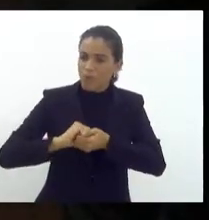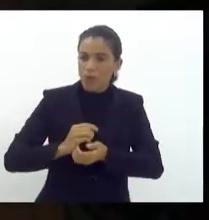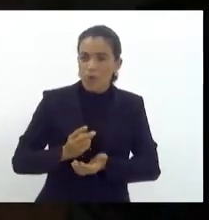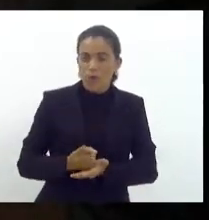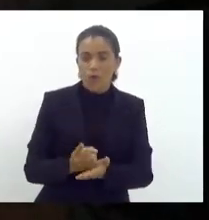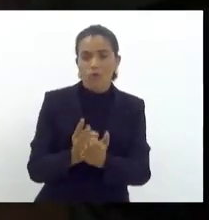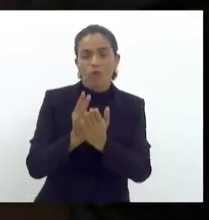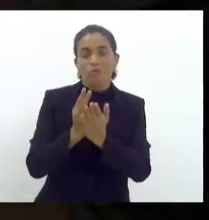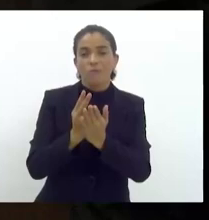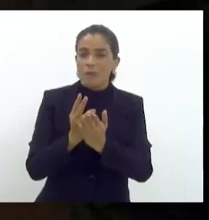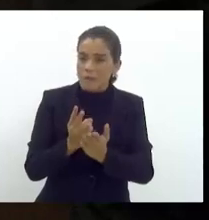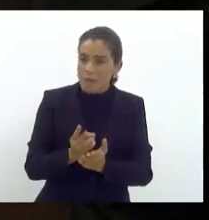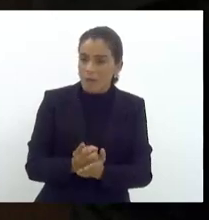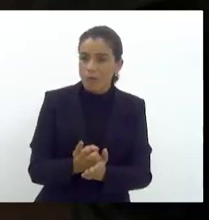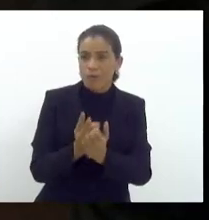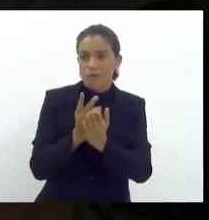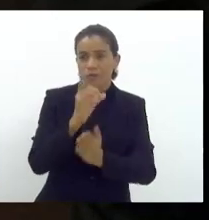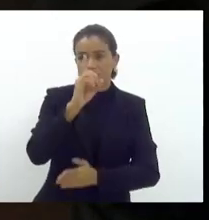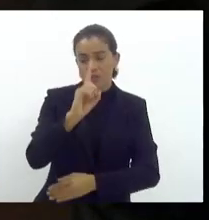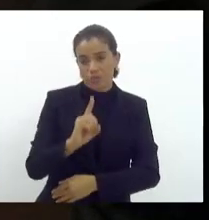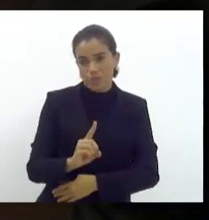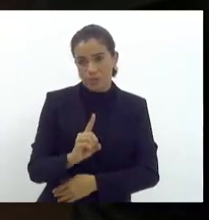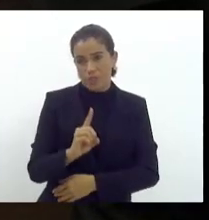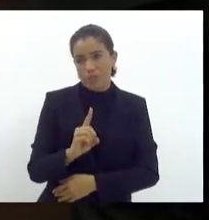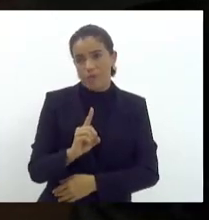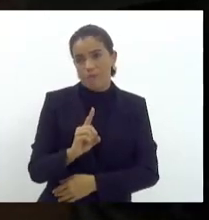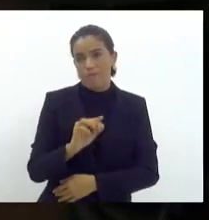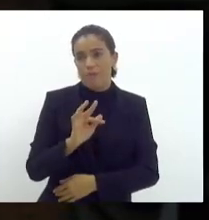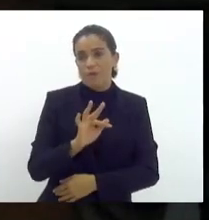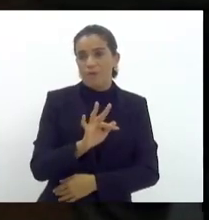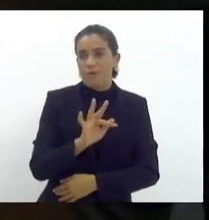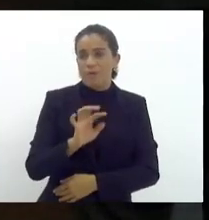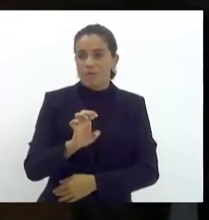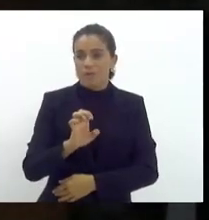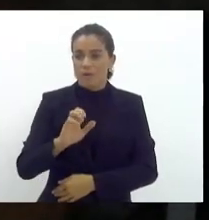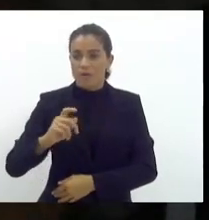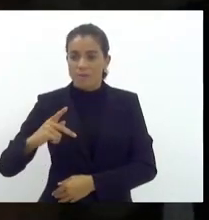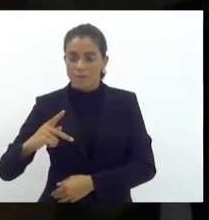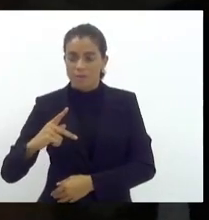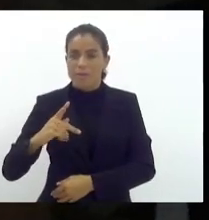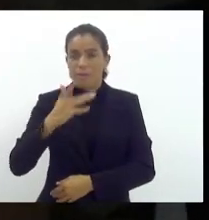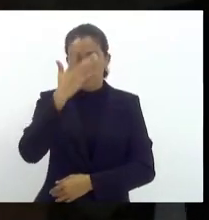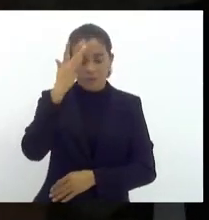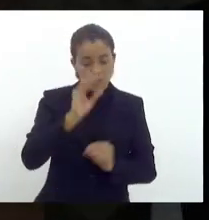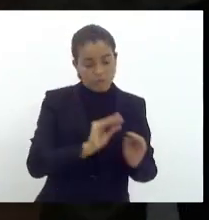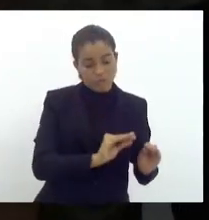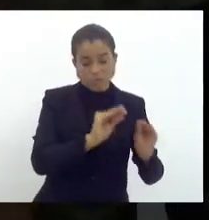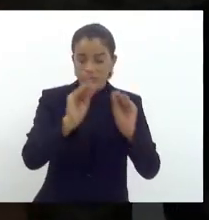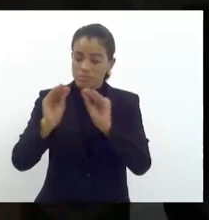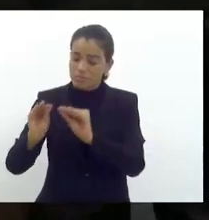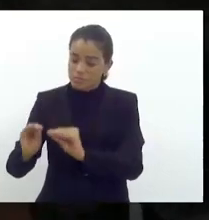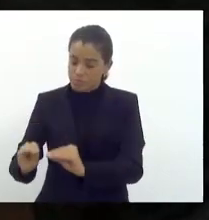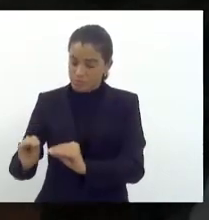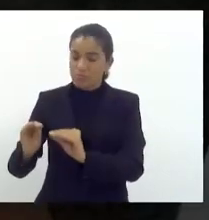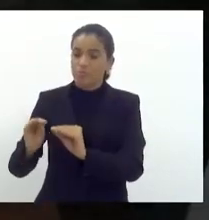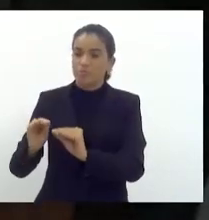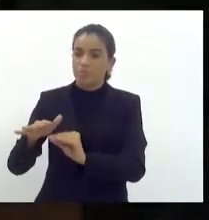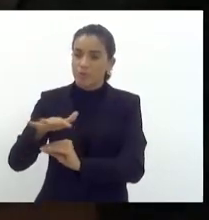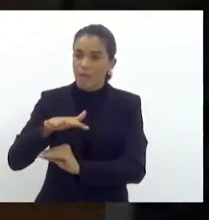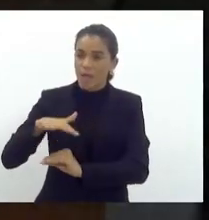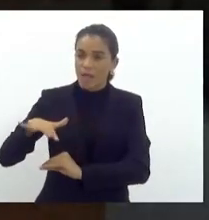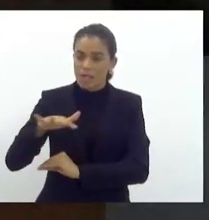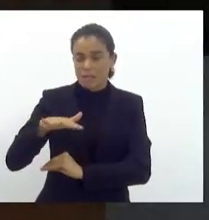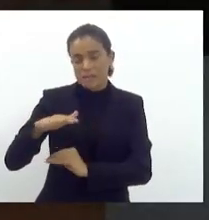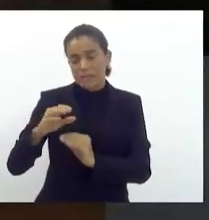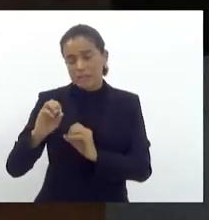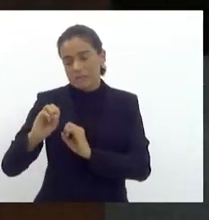fé que mantém também direitos oriundos do Félix seja aqueles que foram alo orçamentos da Saúde da saúde